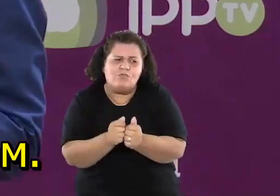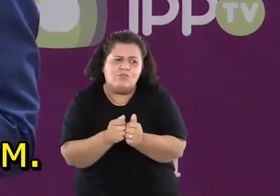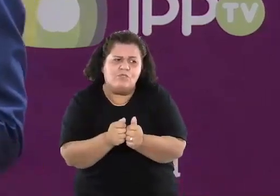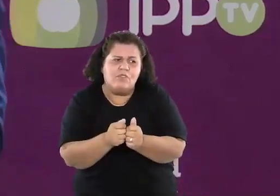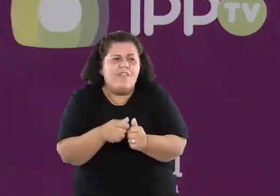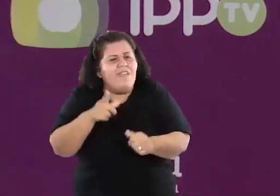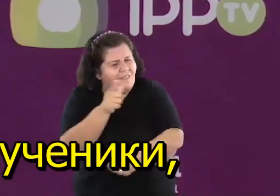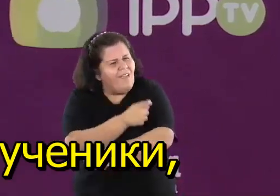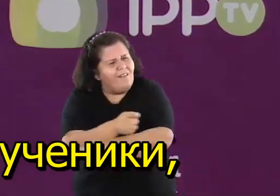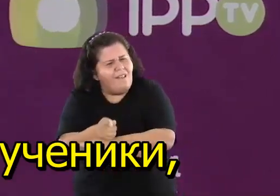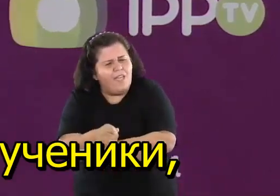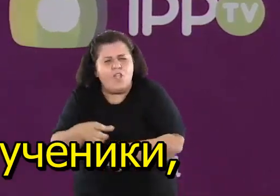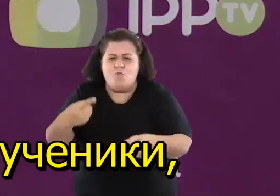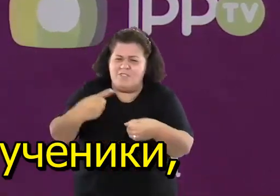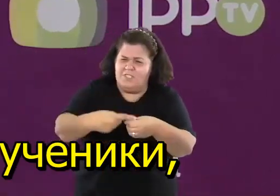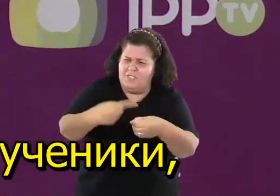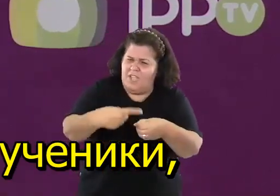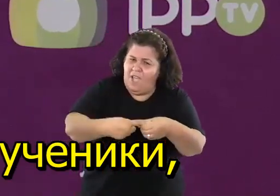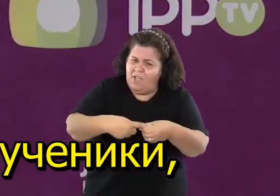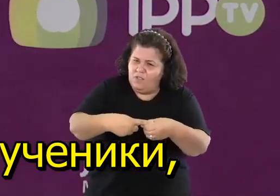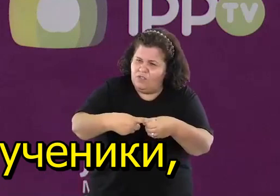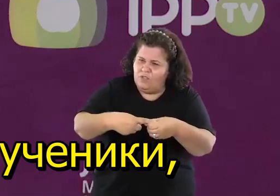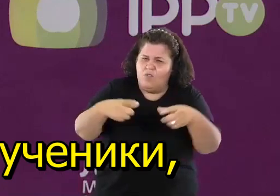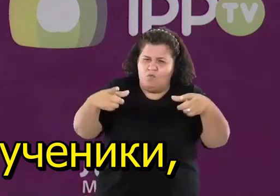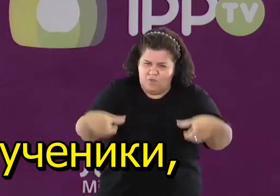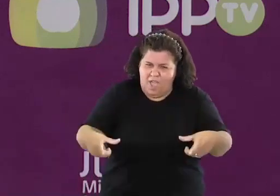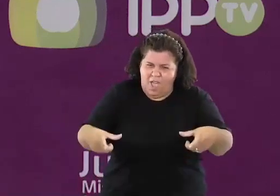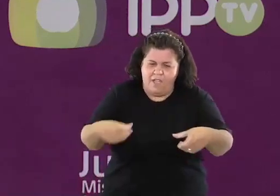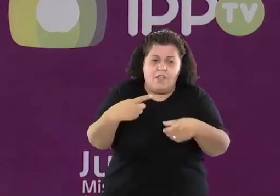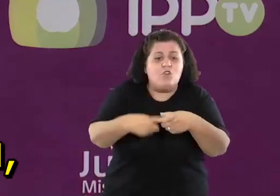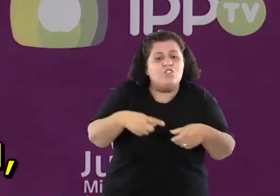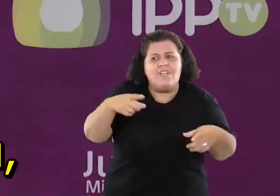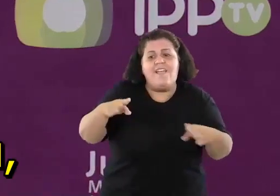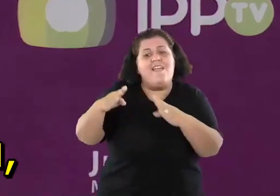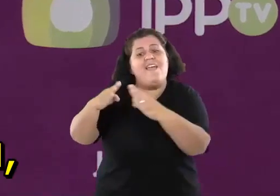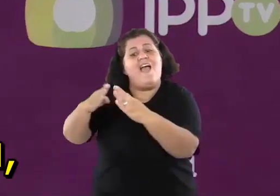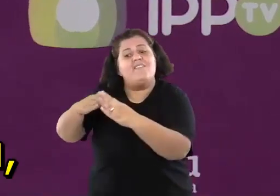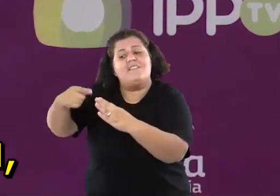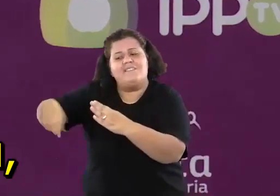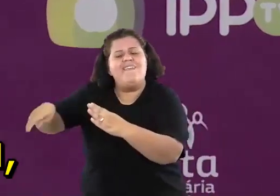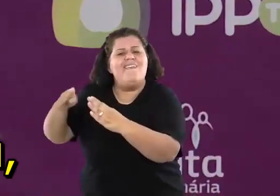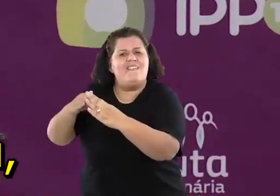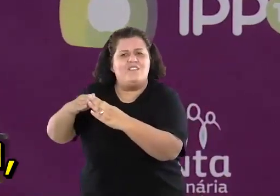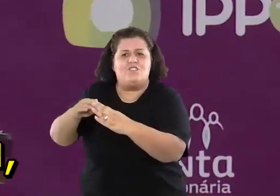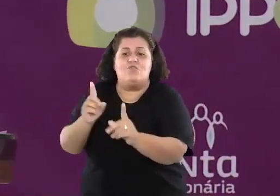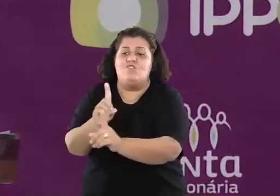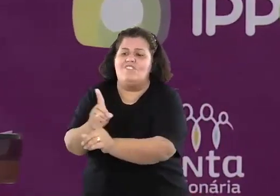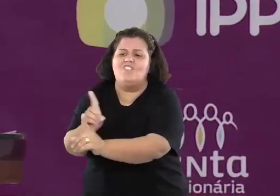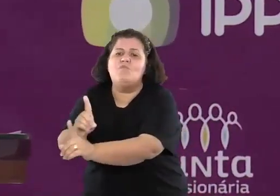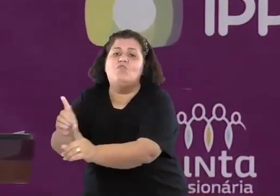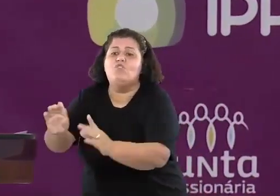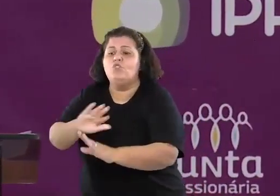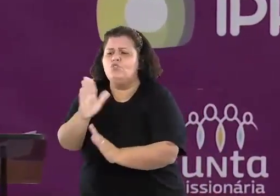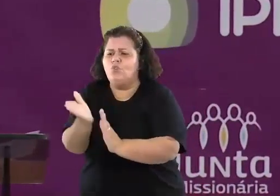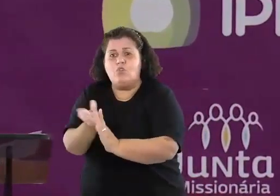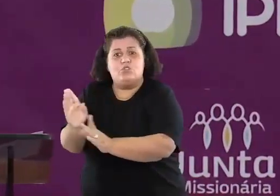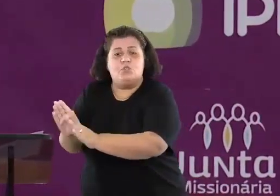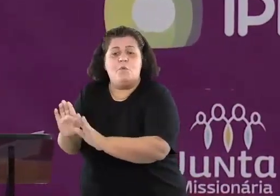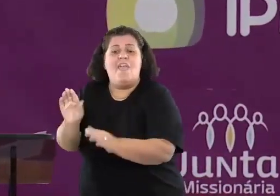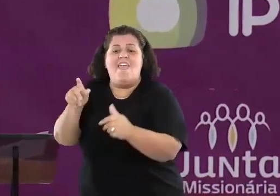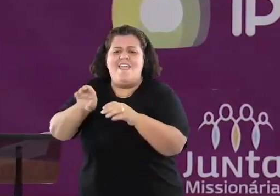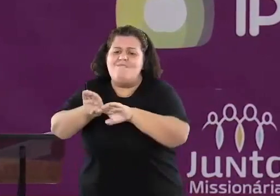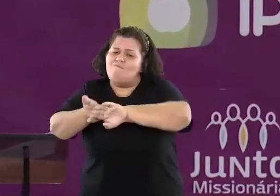Galiléia era o local onde esses discípulos moravam. Todos eles eram da Galiléia, exceto